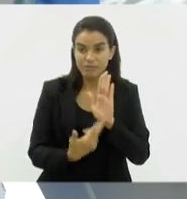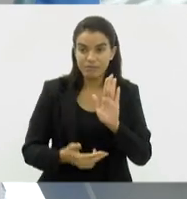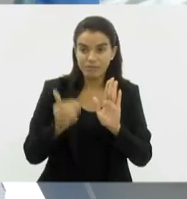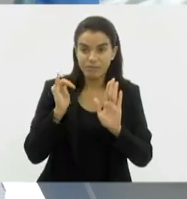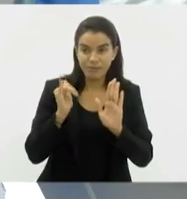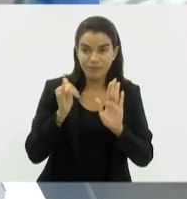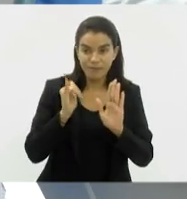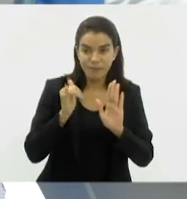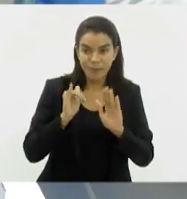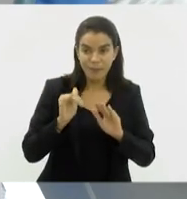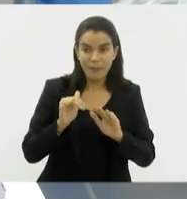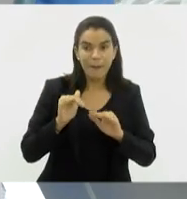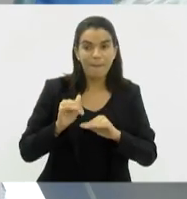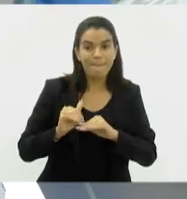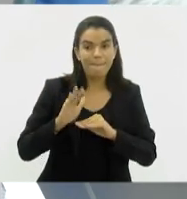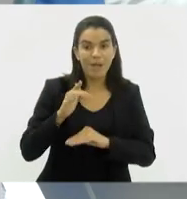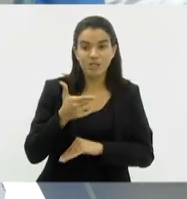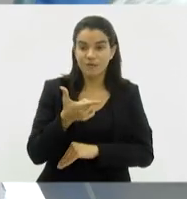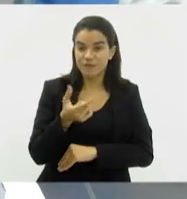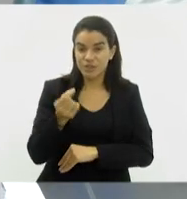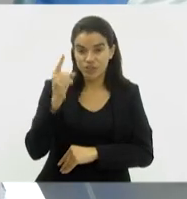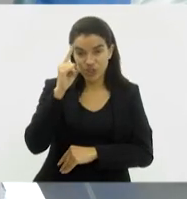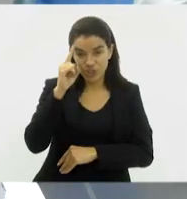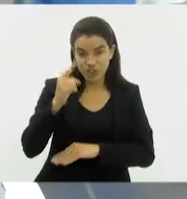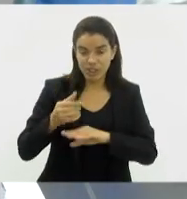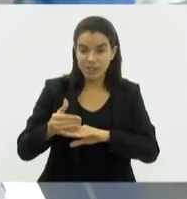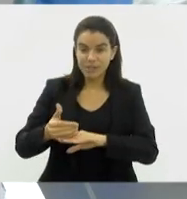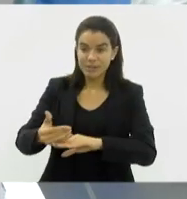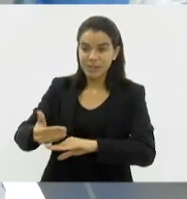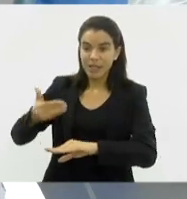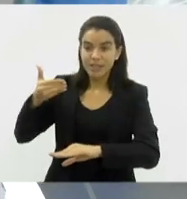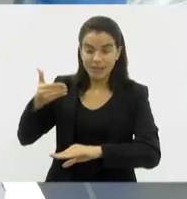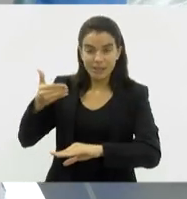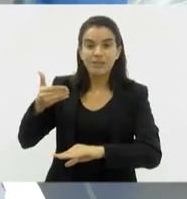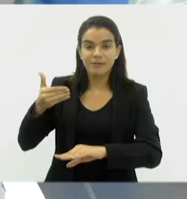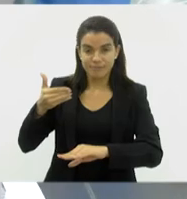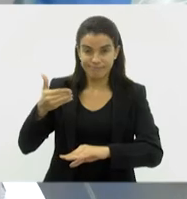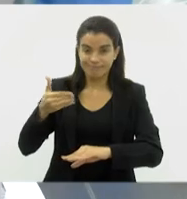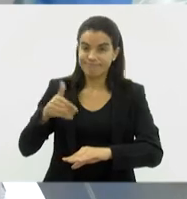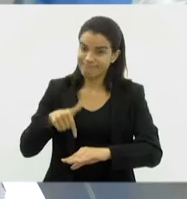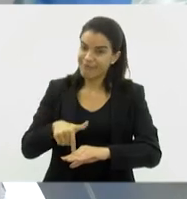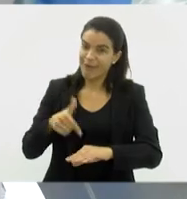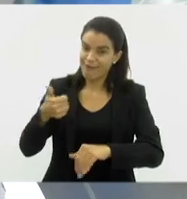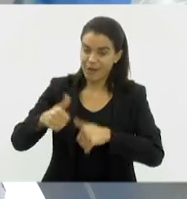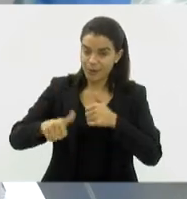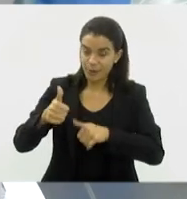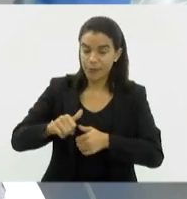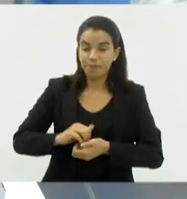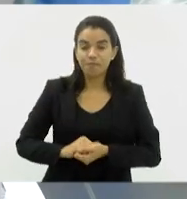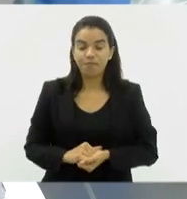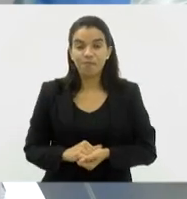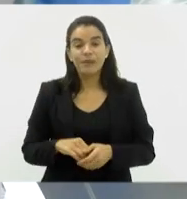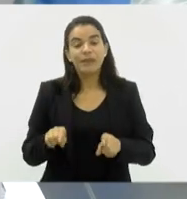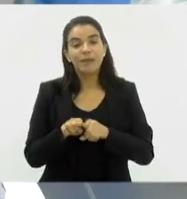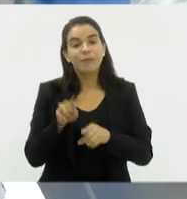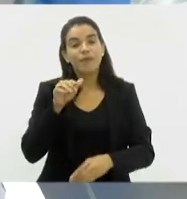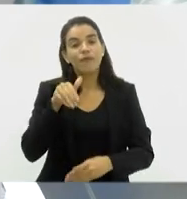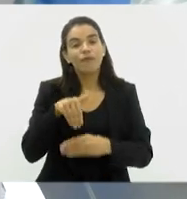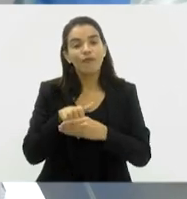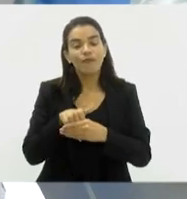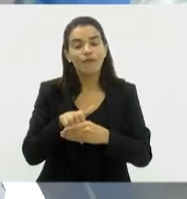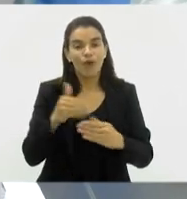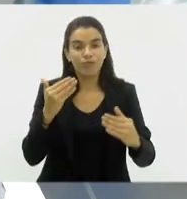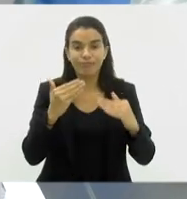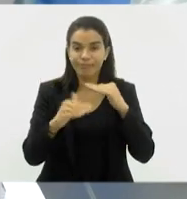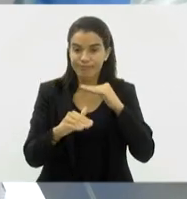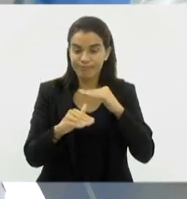há mais de 20 dias atrás e foi sobre esse relatório que avaliamos e do voto divergente